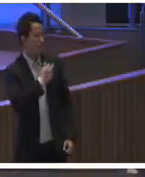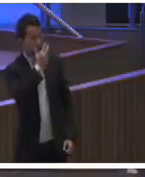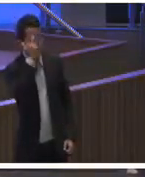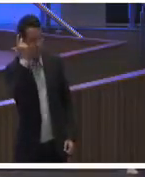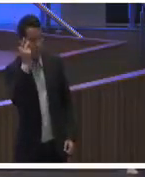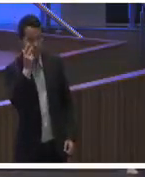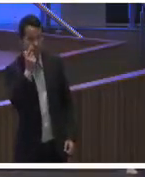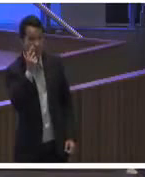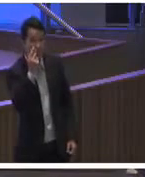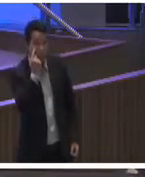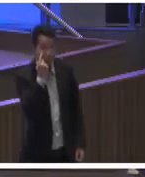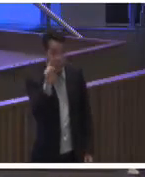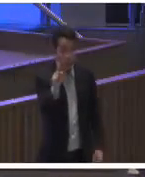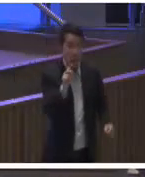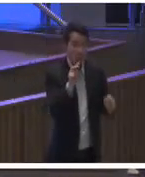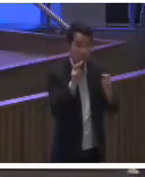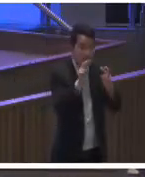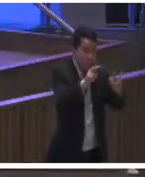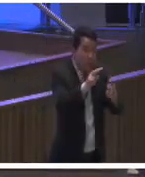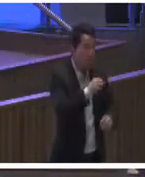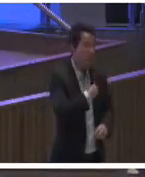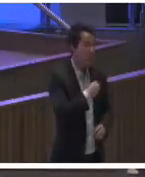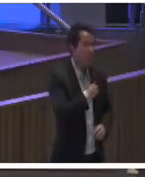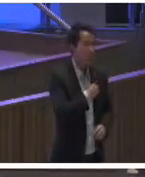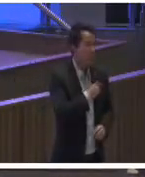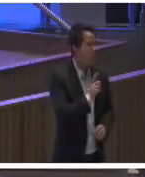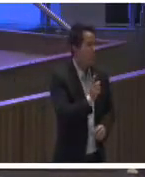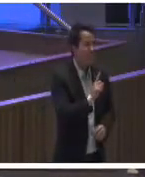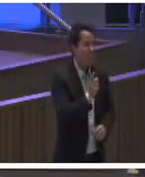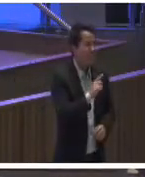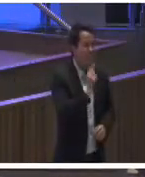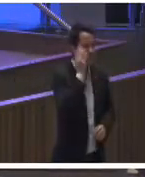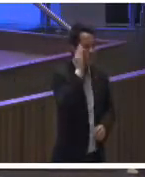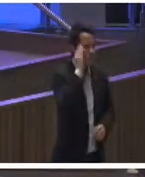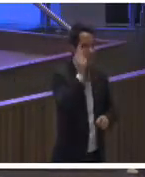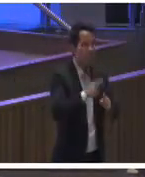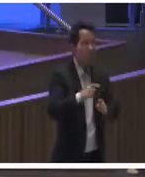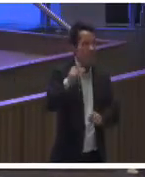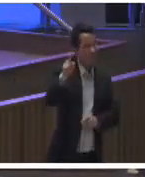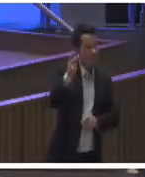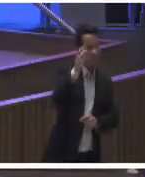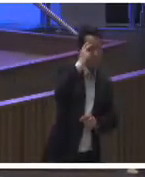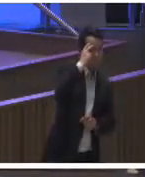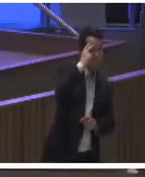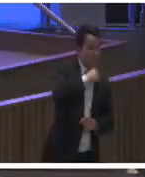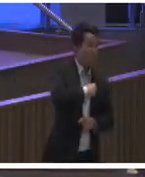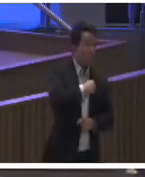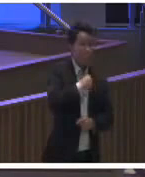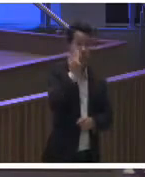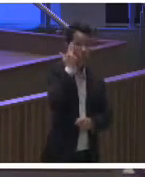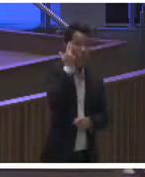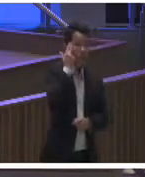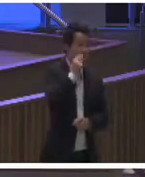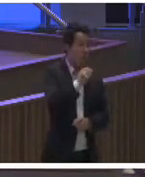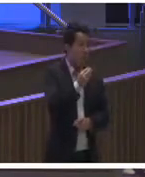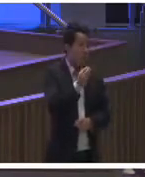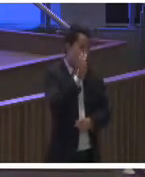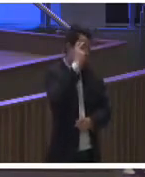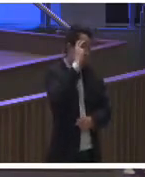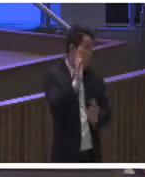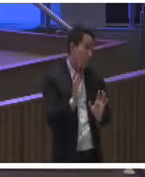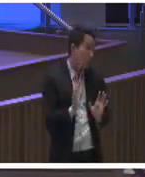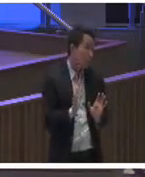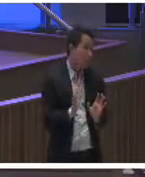pecado, porque a cultura daquele país era tão normal isso, que aquilo que a